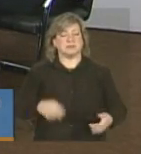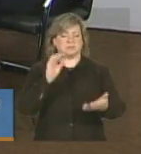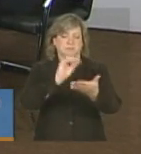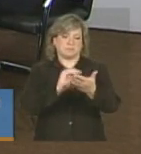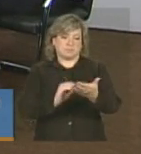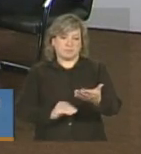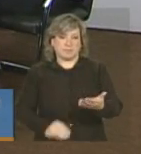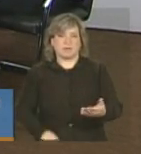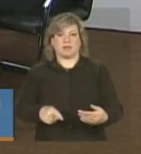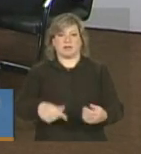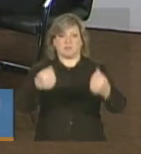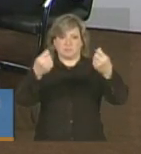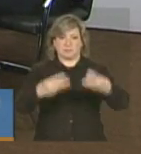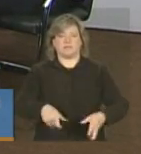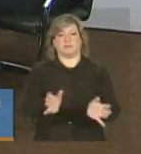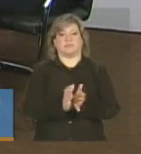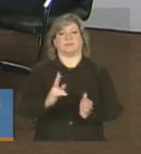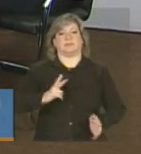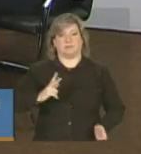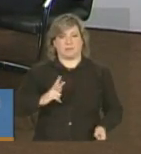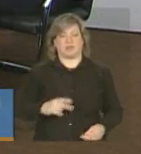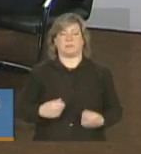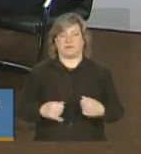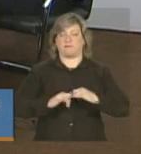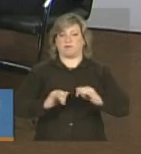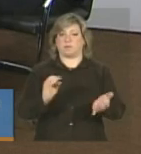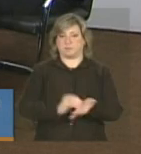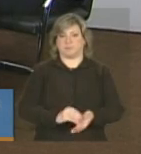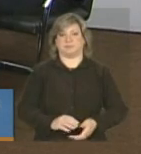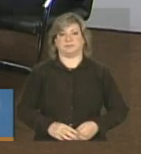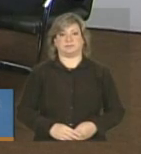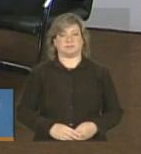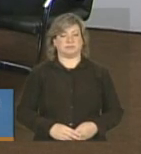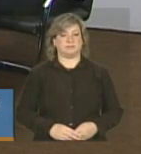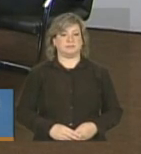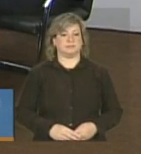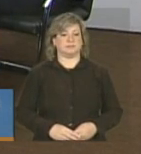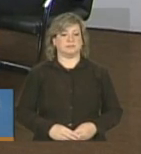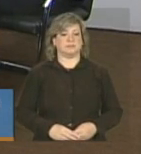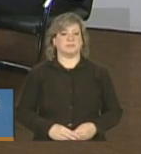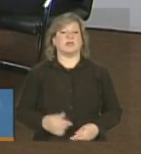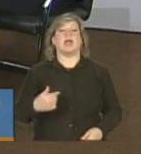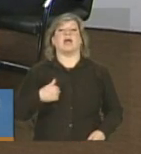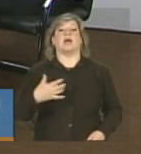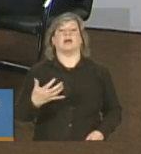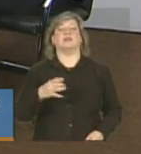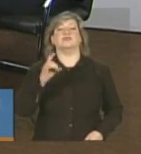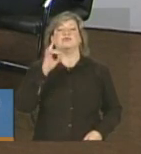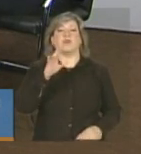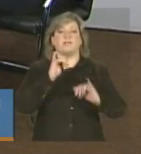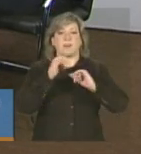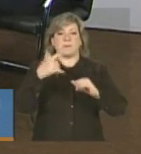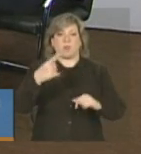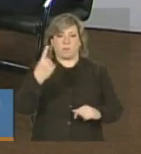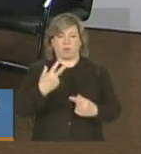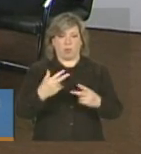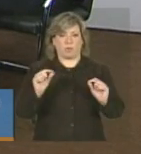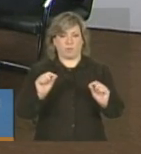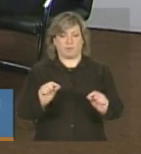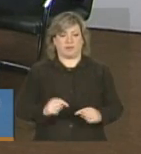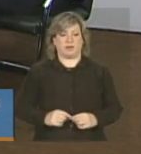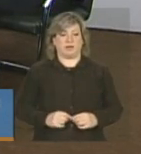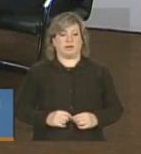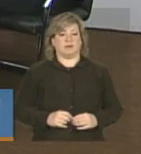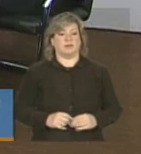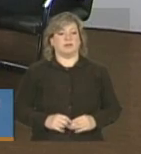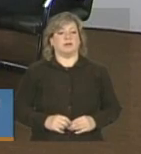no corpo do questionário da rede privada. Deve ser informado. Isso. Eu queria só acrescentar uma coisa, Renata, que é assim. Como